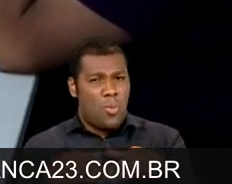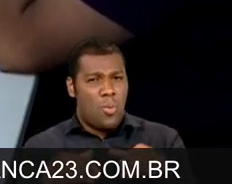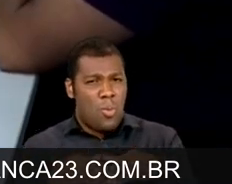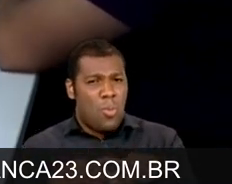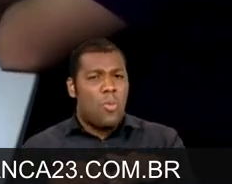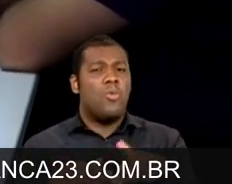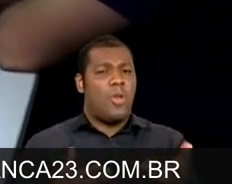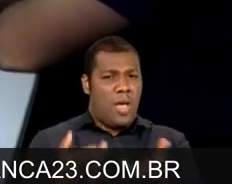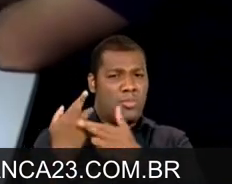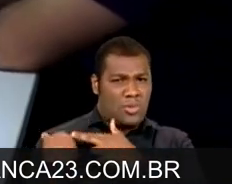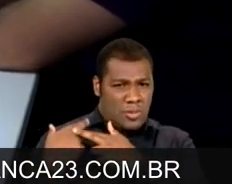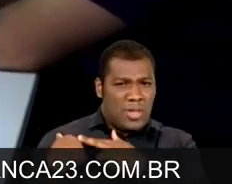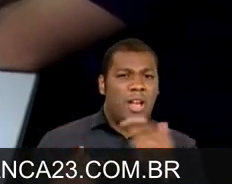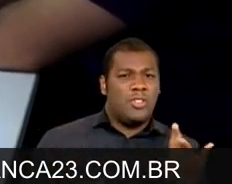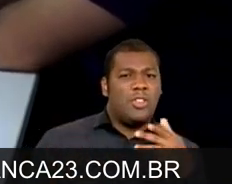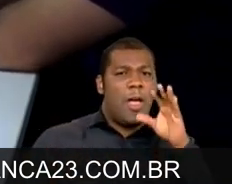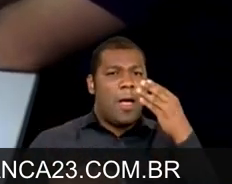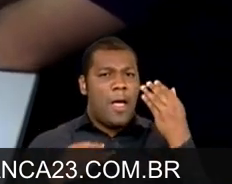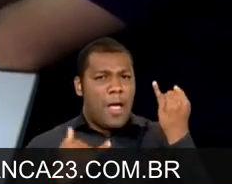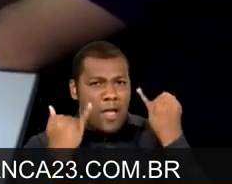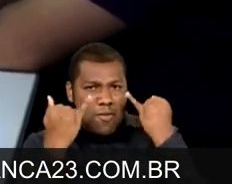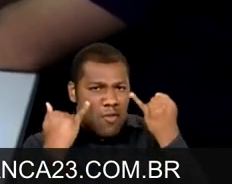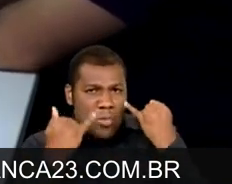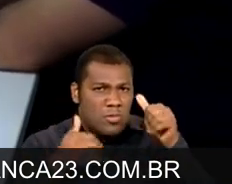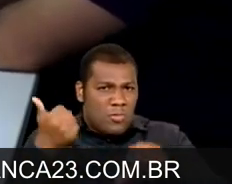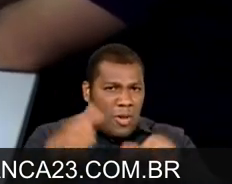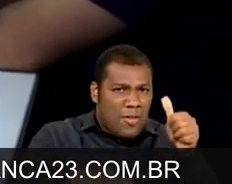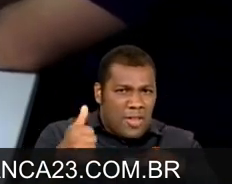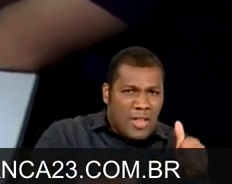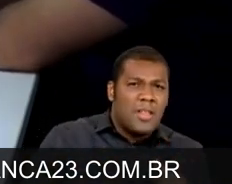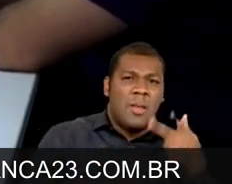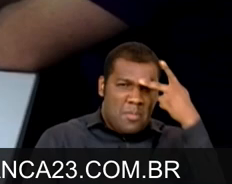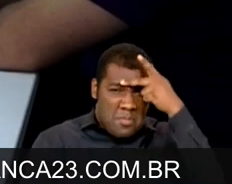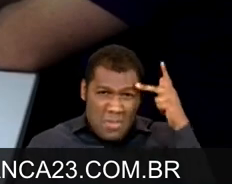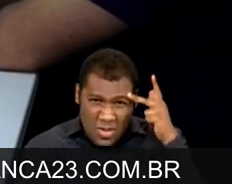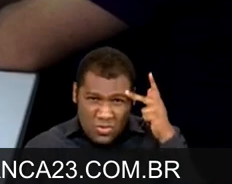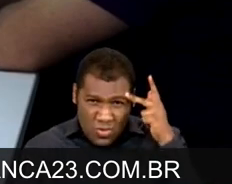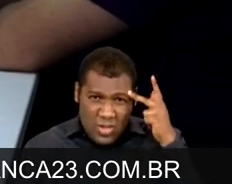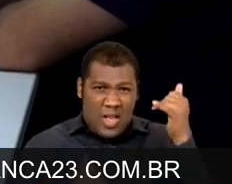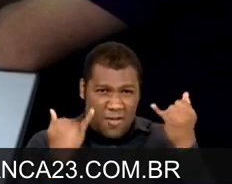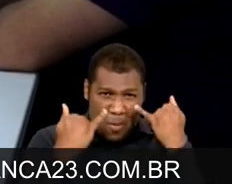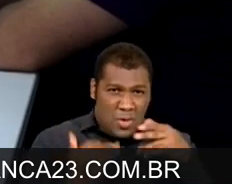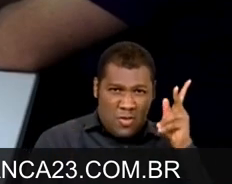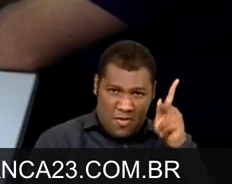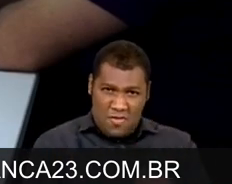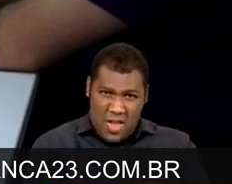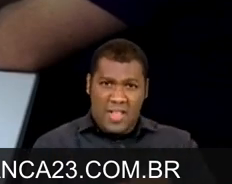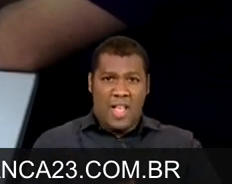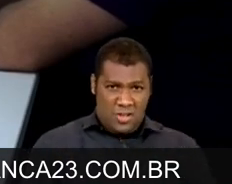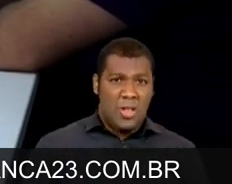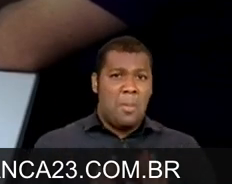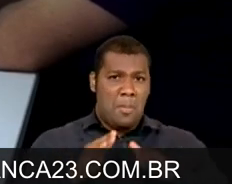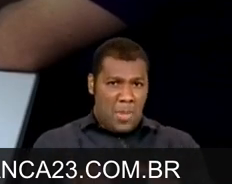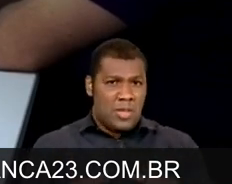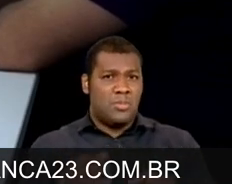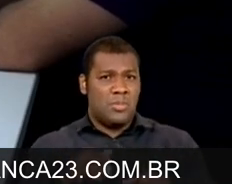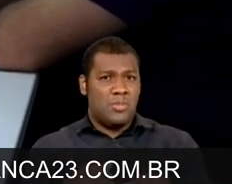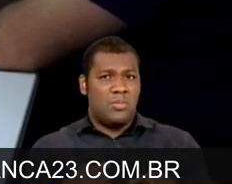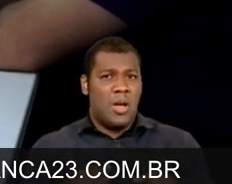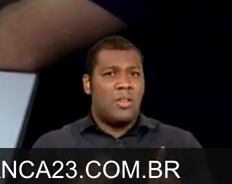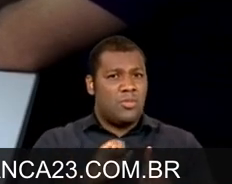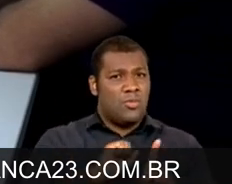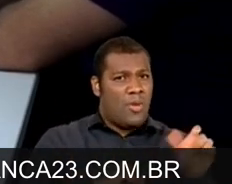de fazer a triagem desses dados para ver se realmente essas pessoas são egressas de unidades socioeducativas ou de unidades prisionais